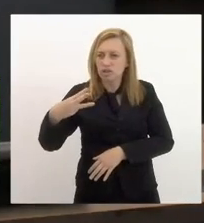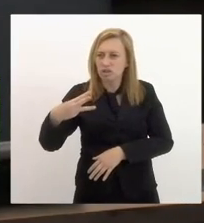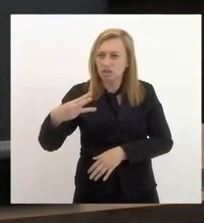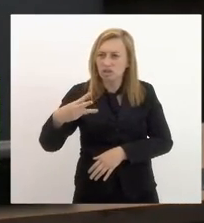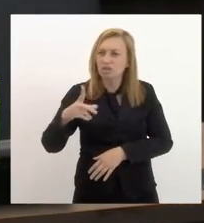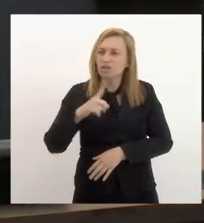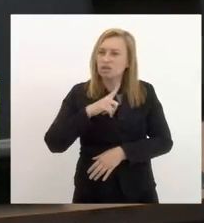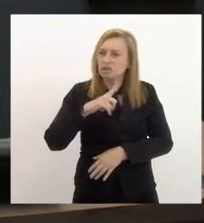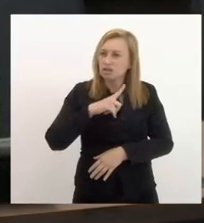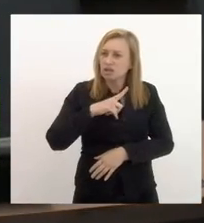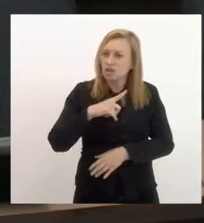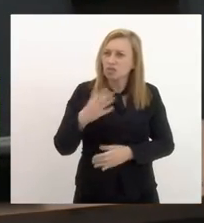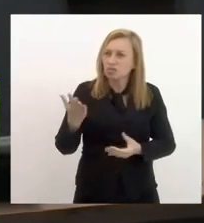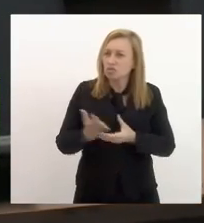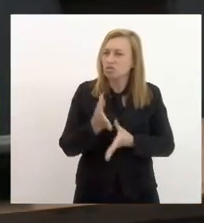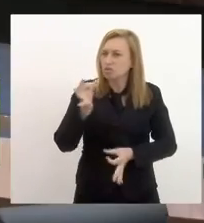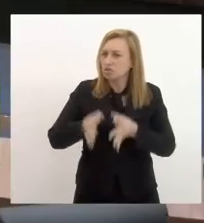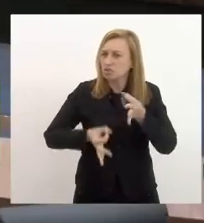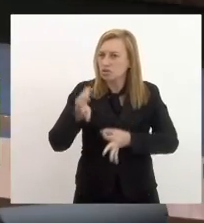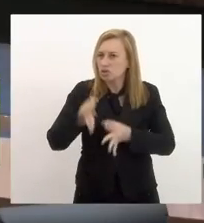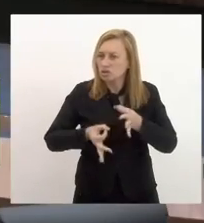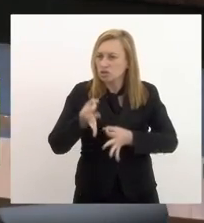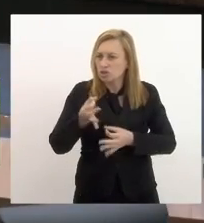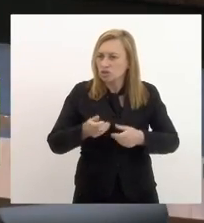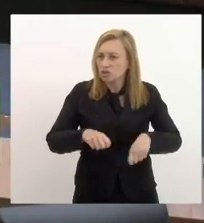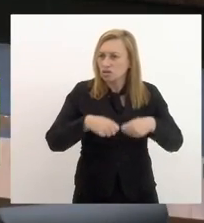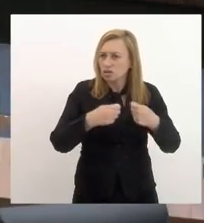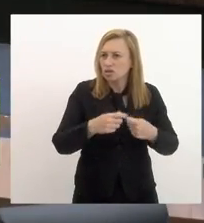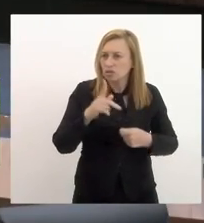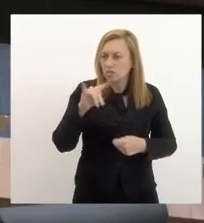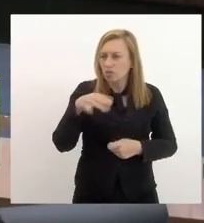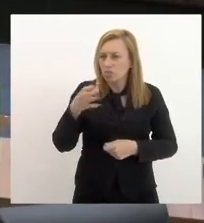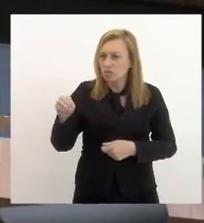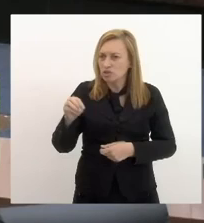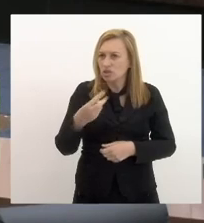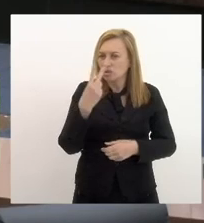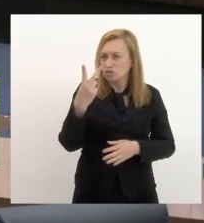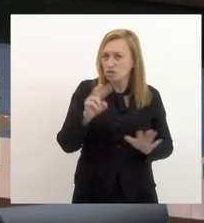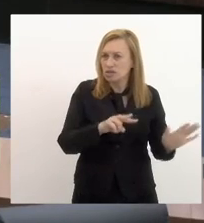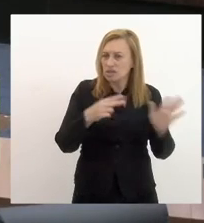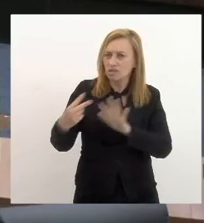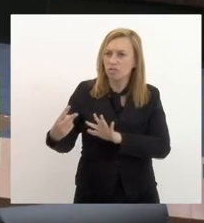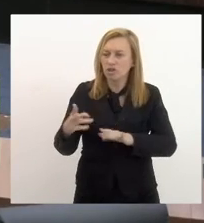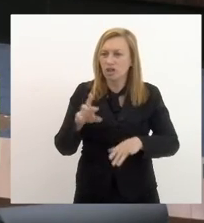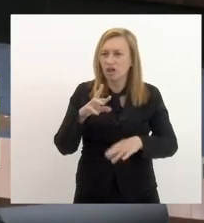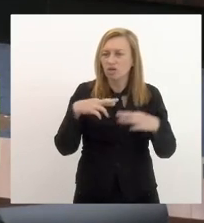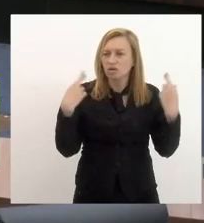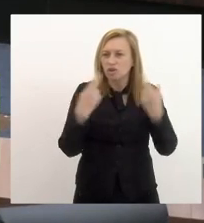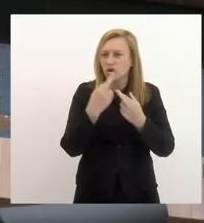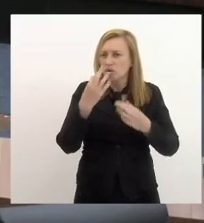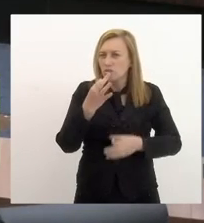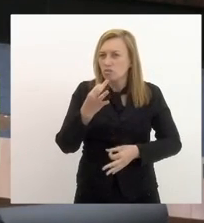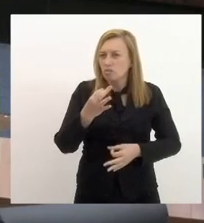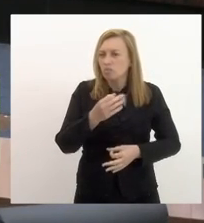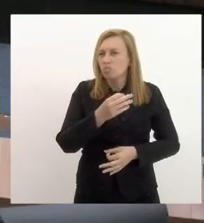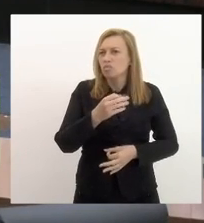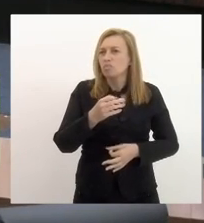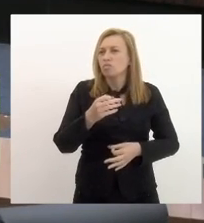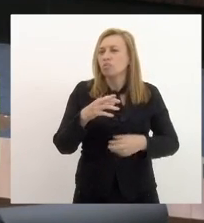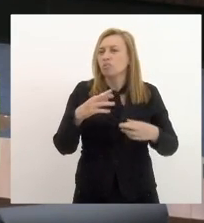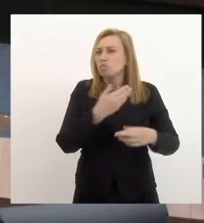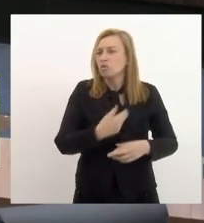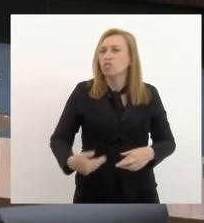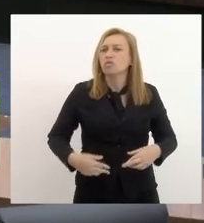temos uma sentença judicial que garante as promoções e as duas semanas com efeito uma audiência pública com o Ministério Público